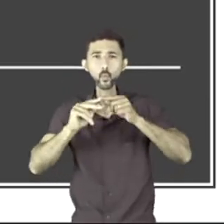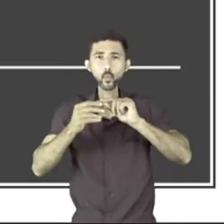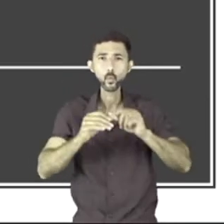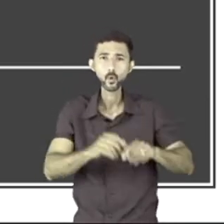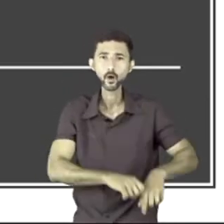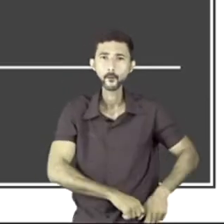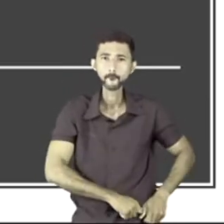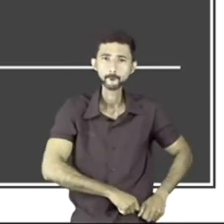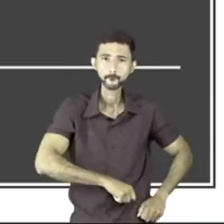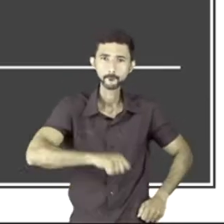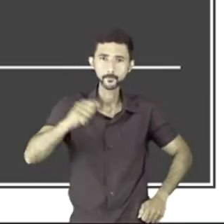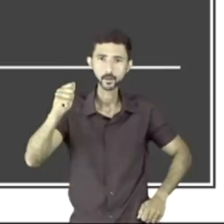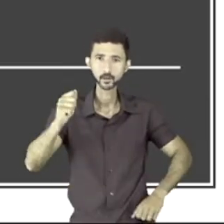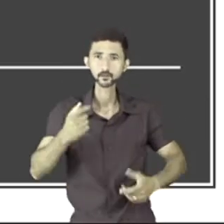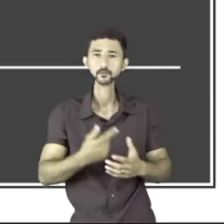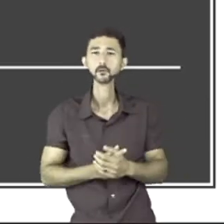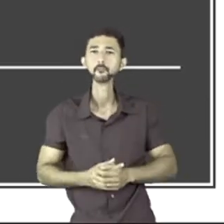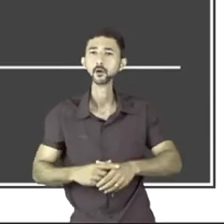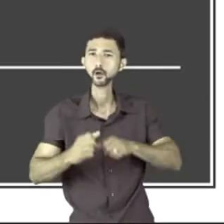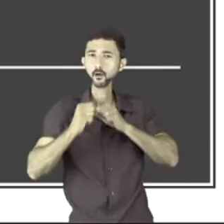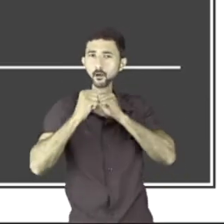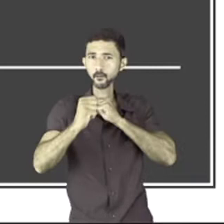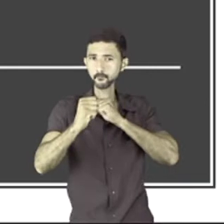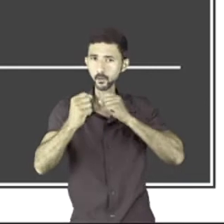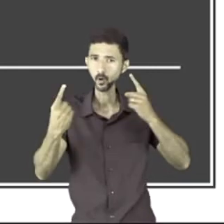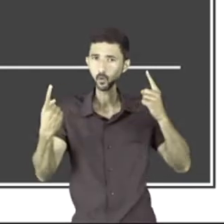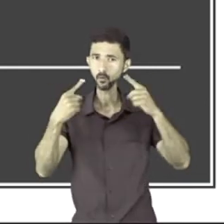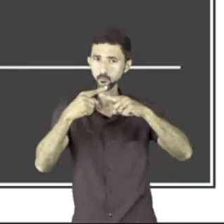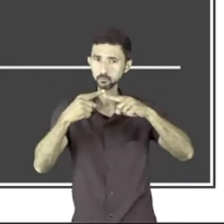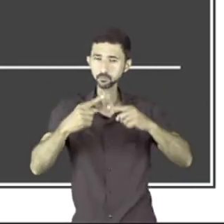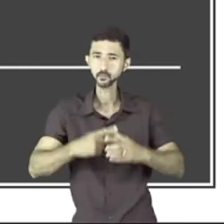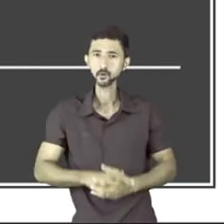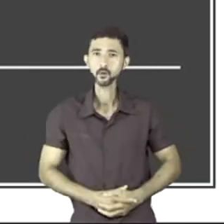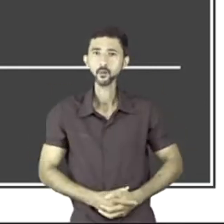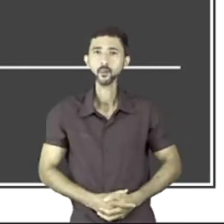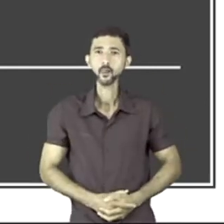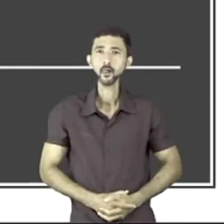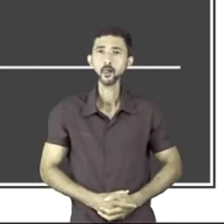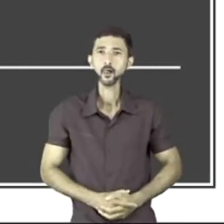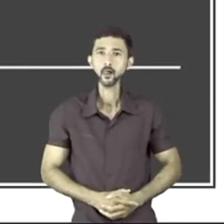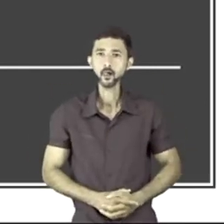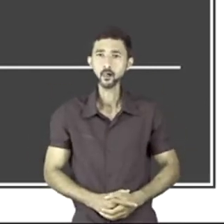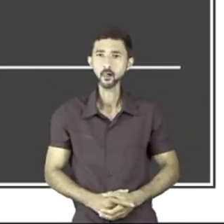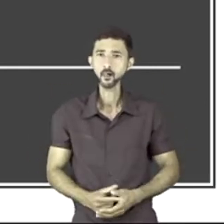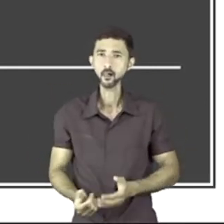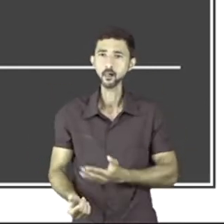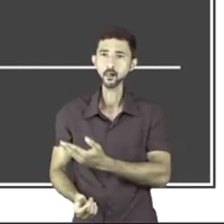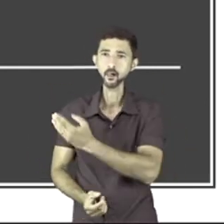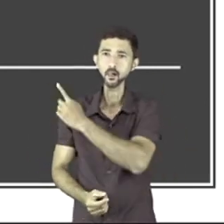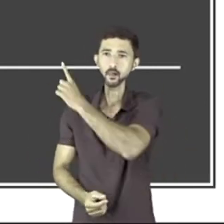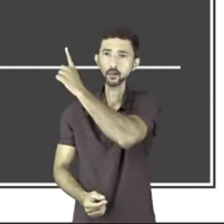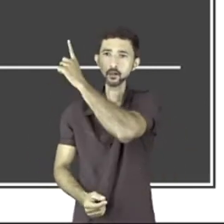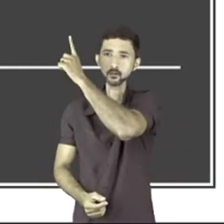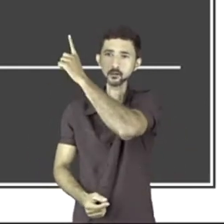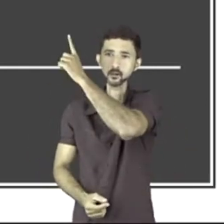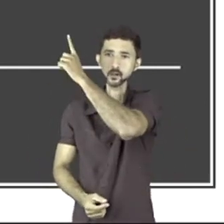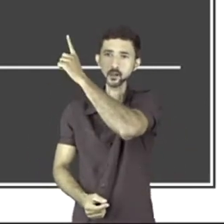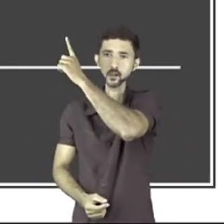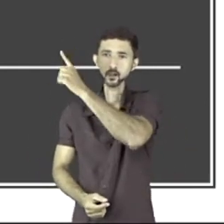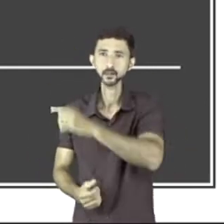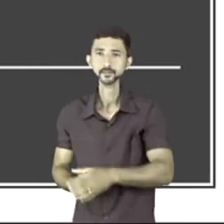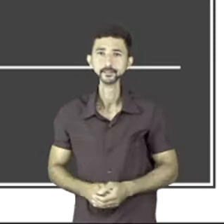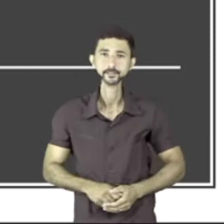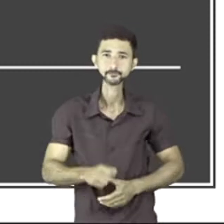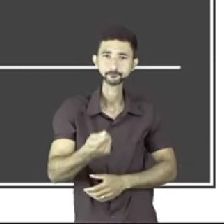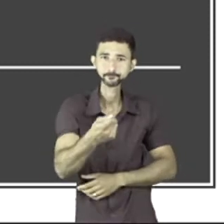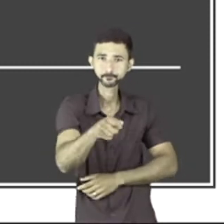espadas para fazer esse combate. Ao lado direito, na parte de cima, nós temos a